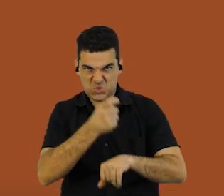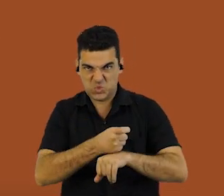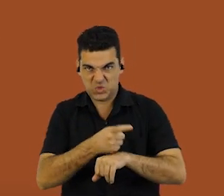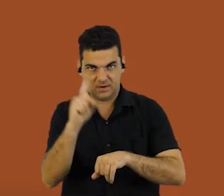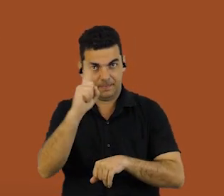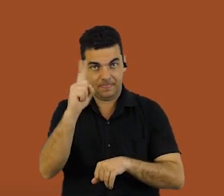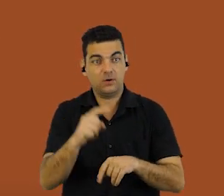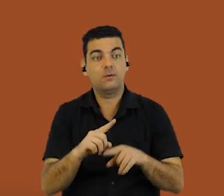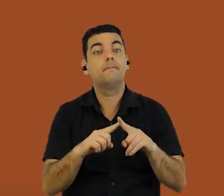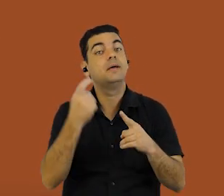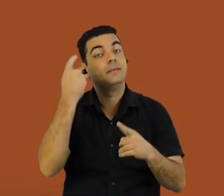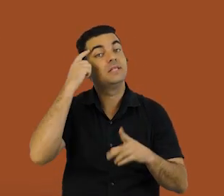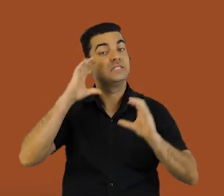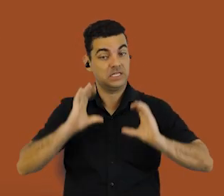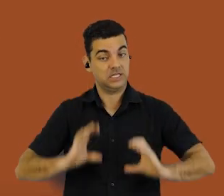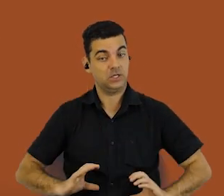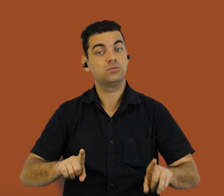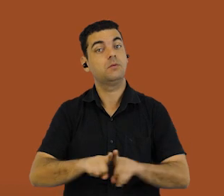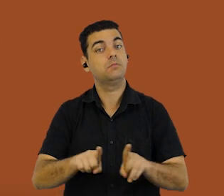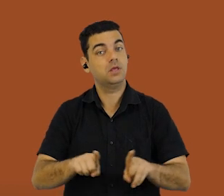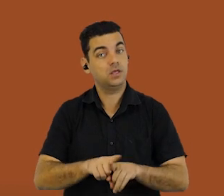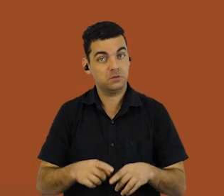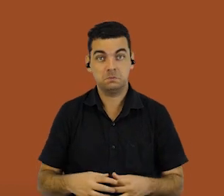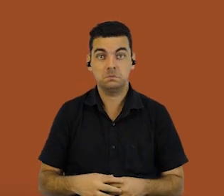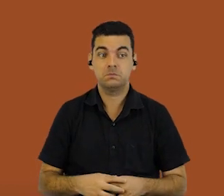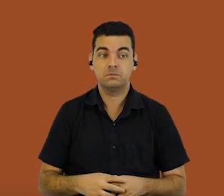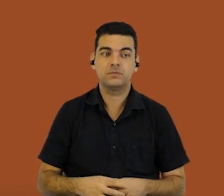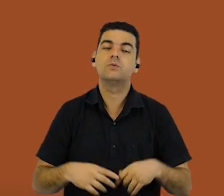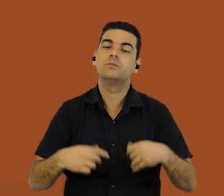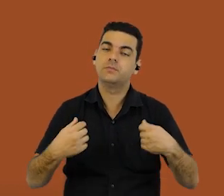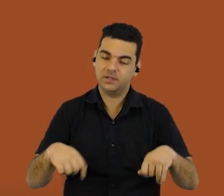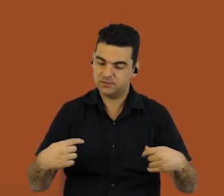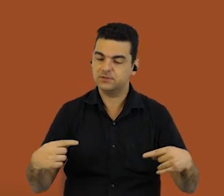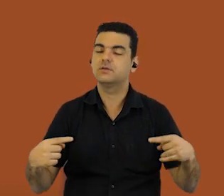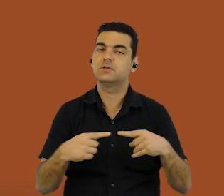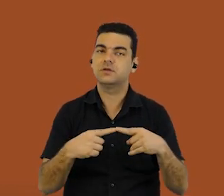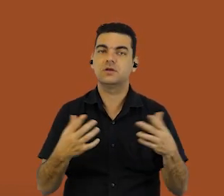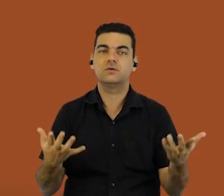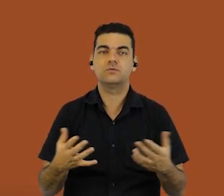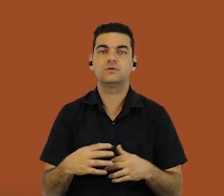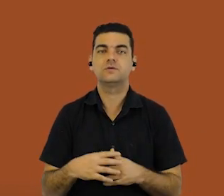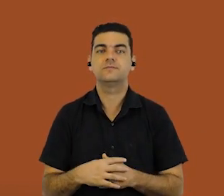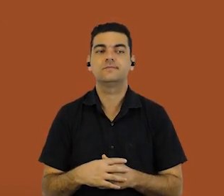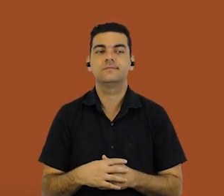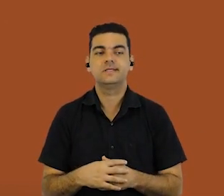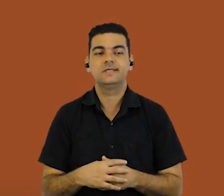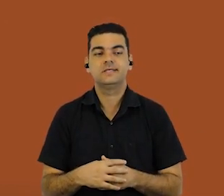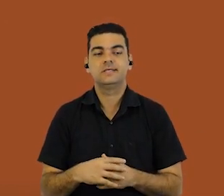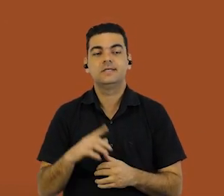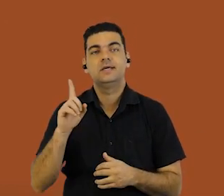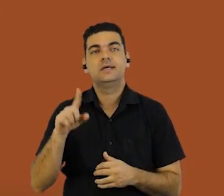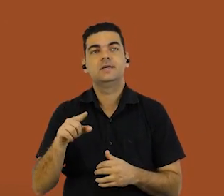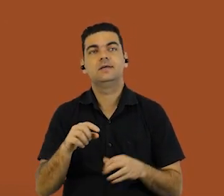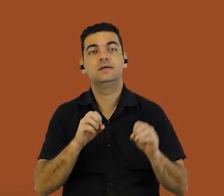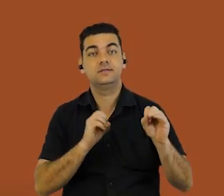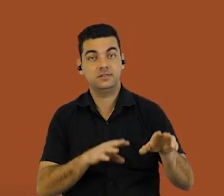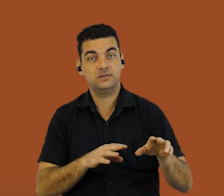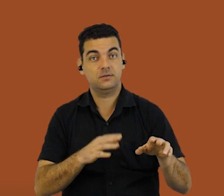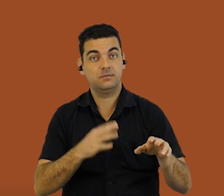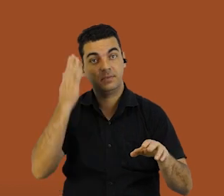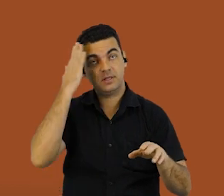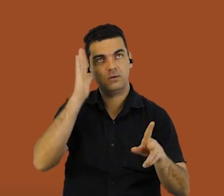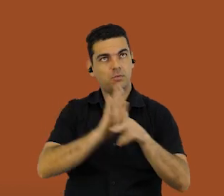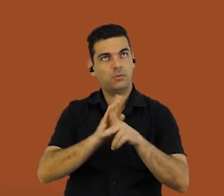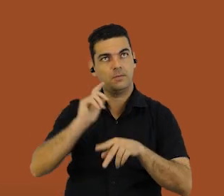matemática, mas a formação como cidadão. Eu acho que isso faz toda a diferença, né? Você ter uma formação para você se entender